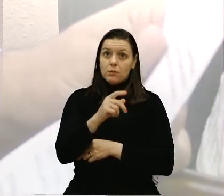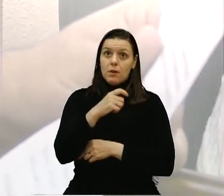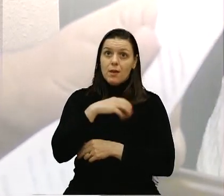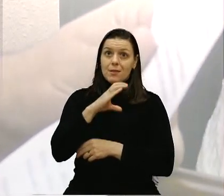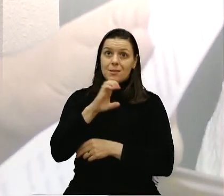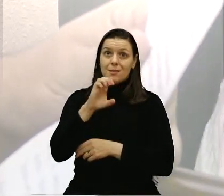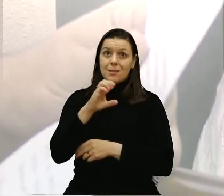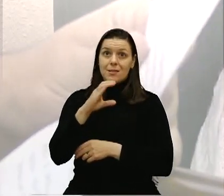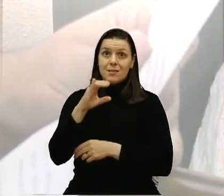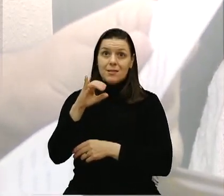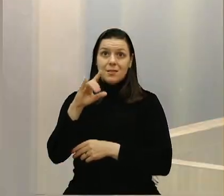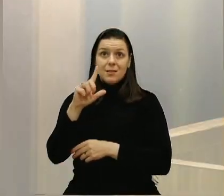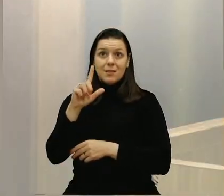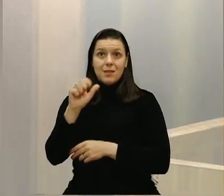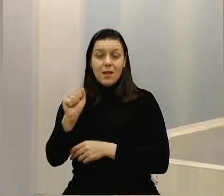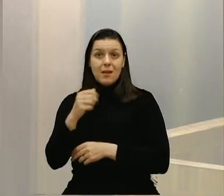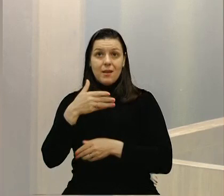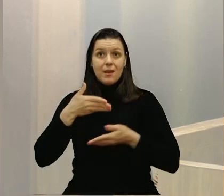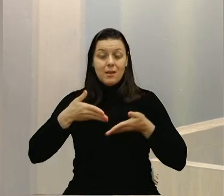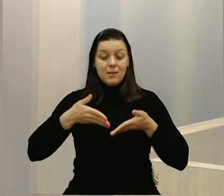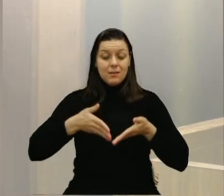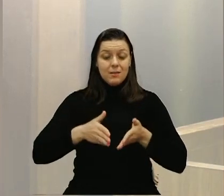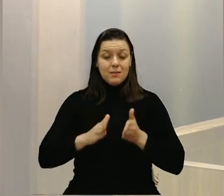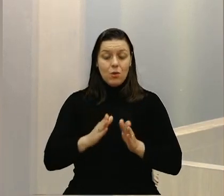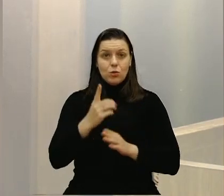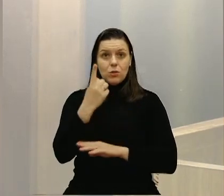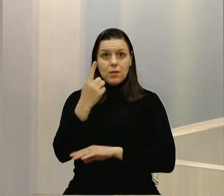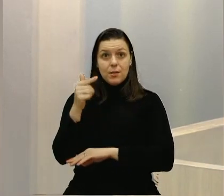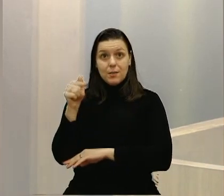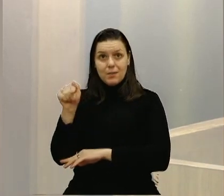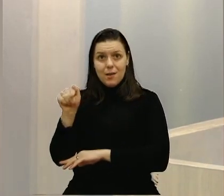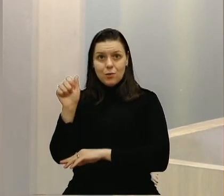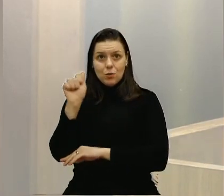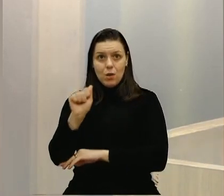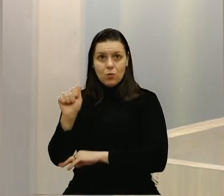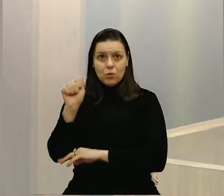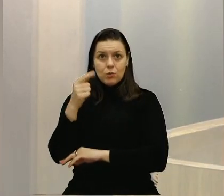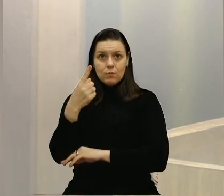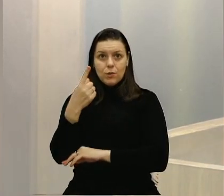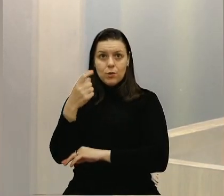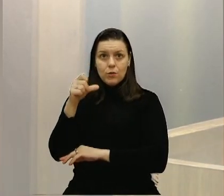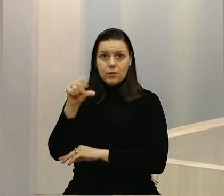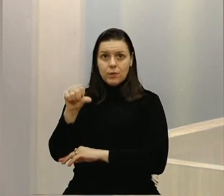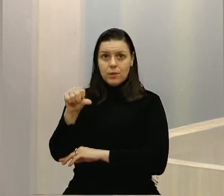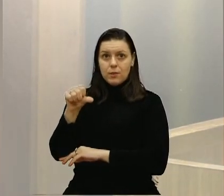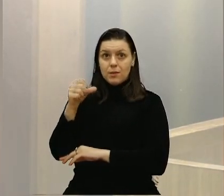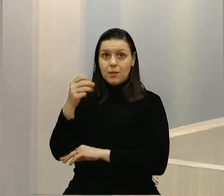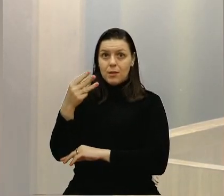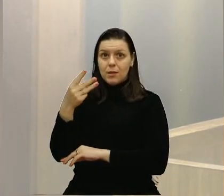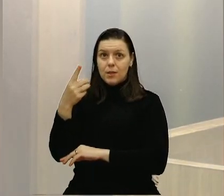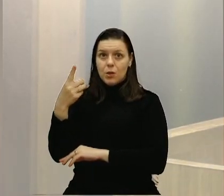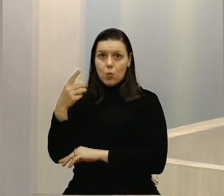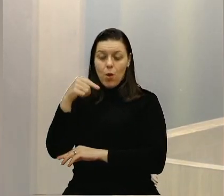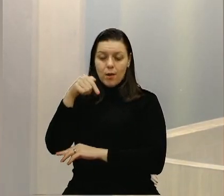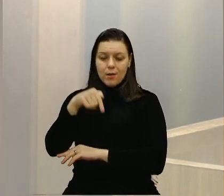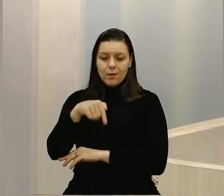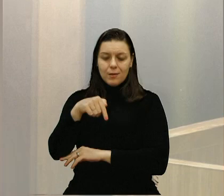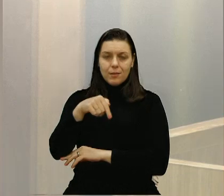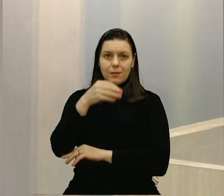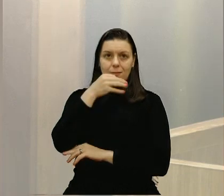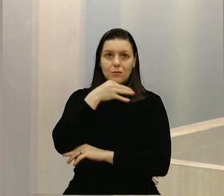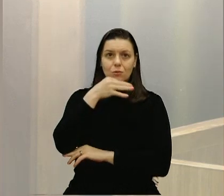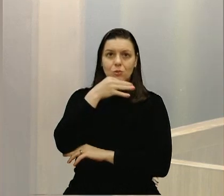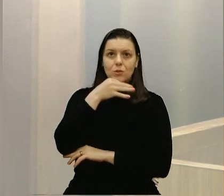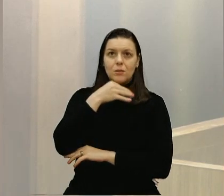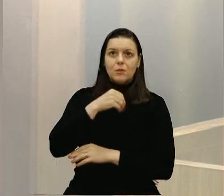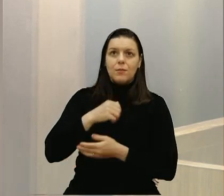Modesto. Ela nasceu no dia 17 de agosto de 1931, aqui em Caxias do Sul.